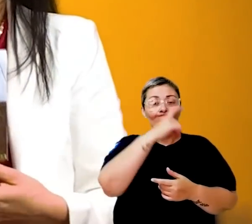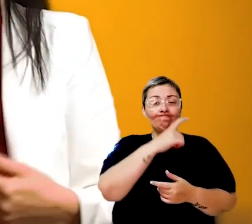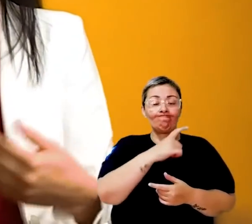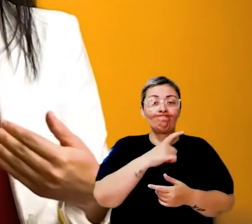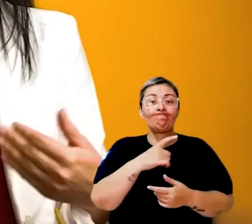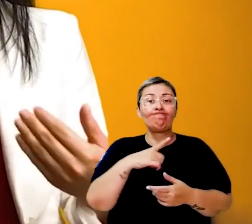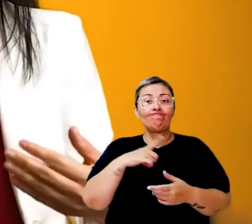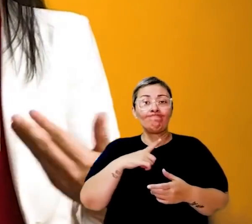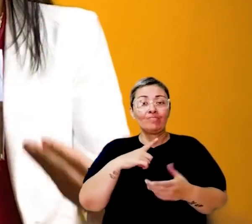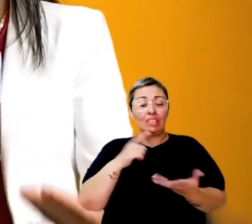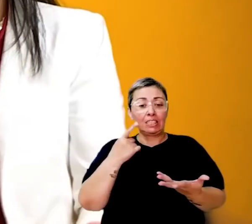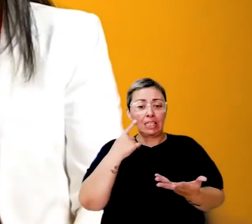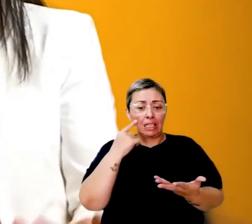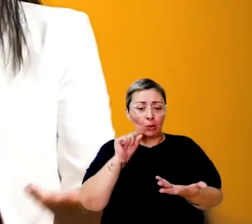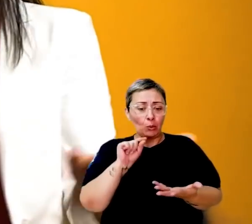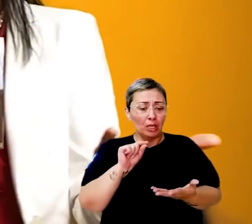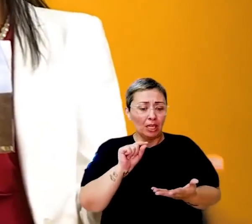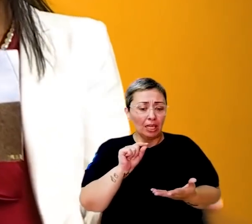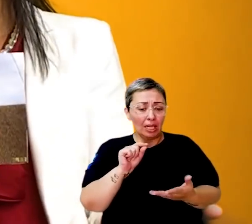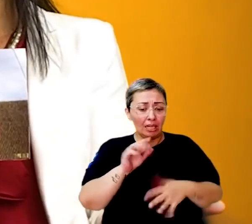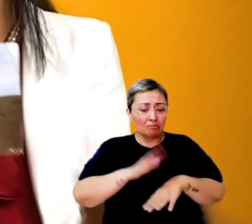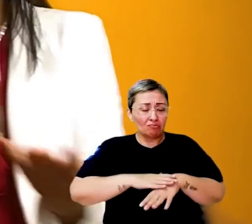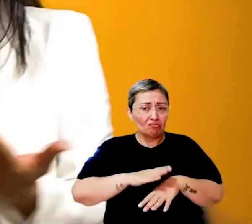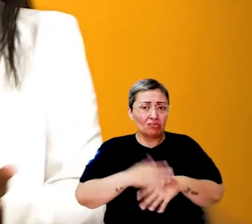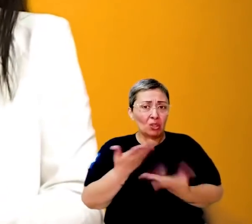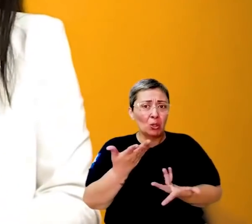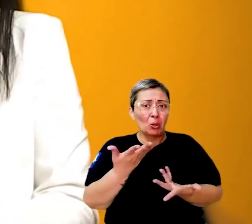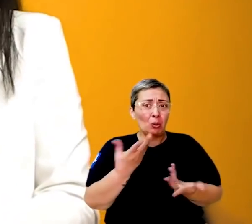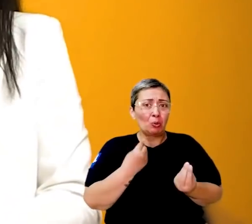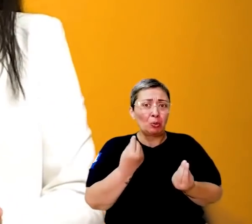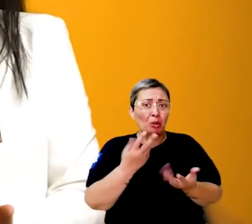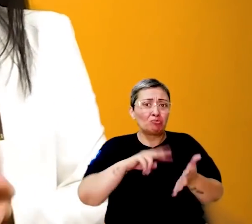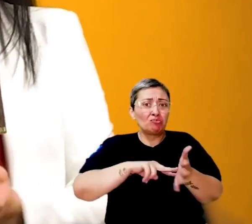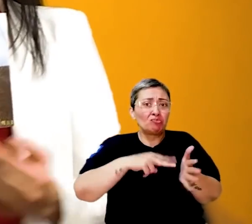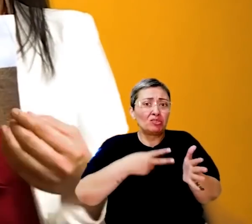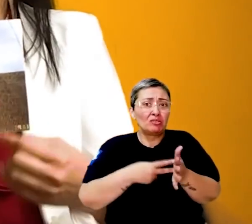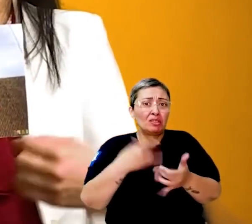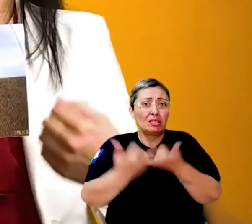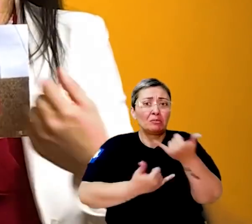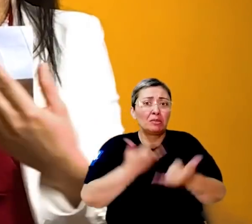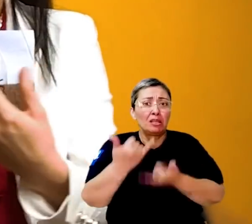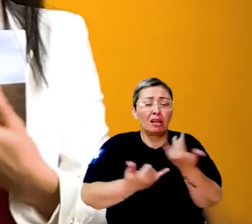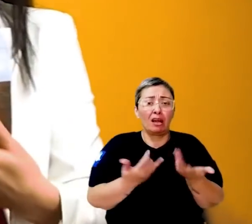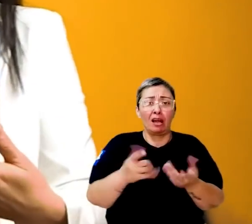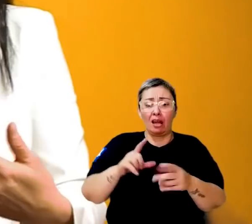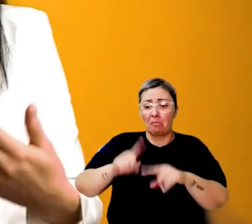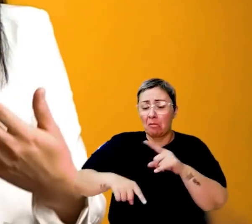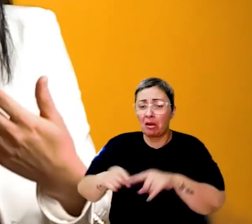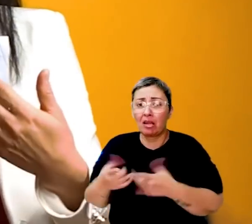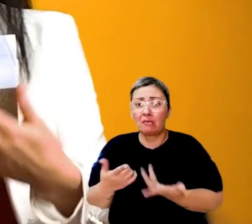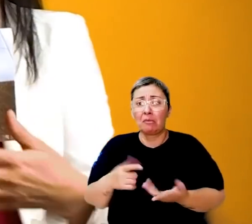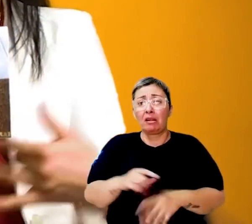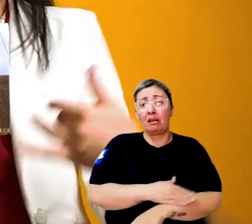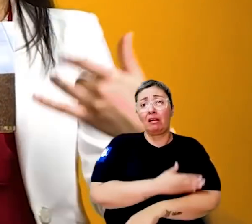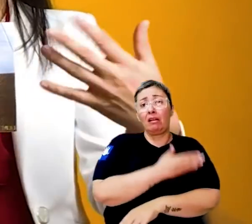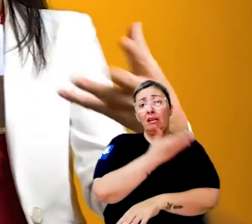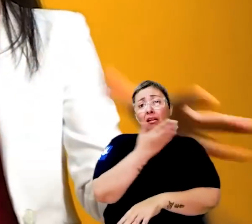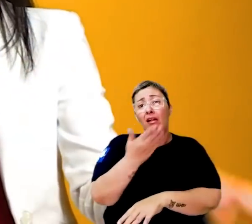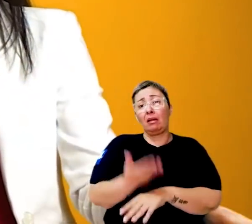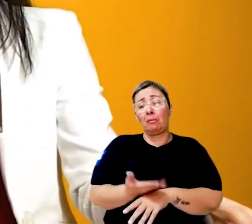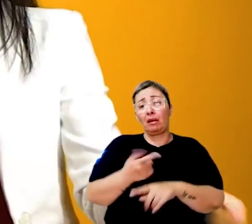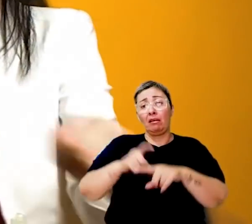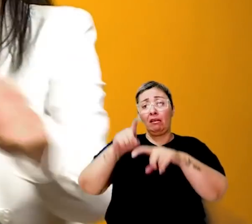dificuldade de dar função ao brinquedo e à brincadeira. Muitas passam o dia, né?